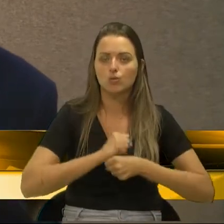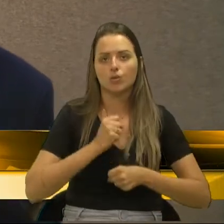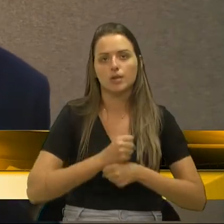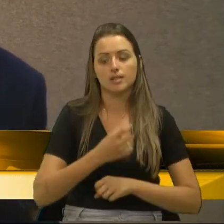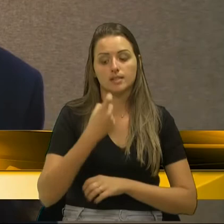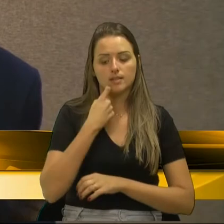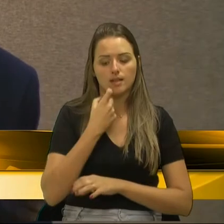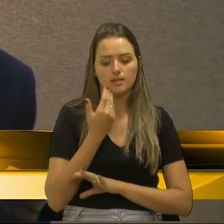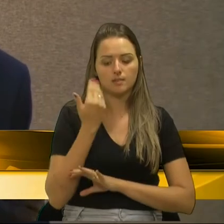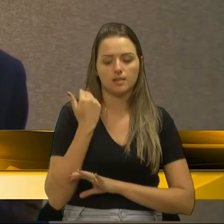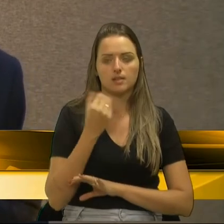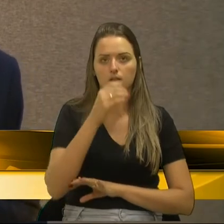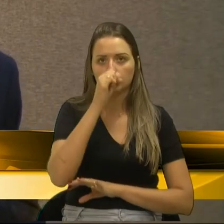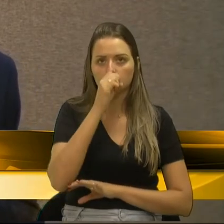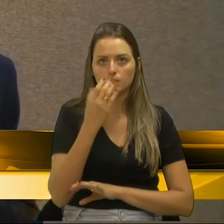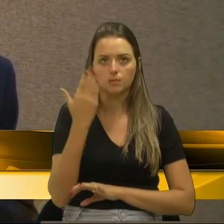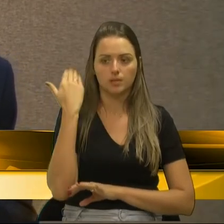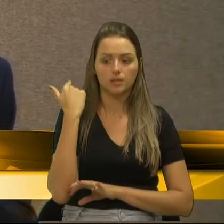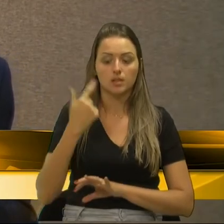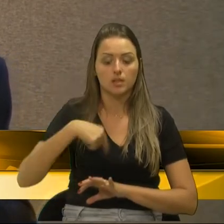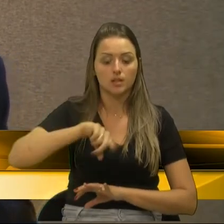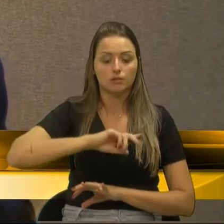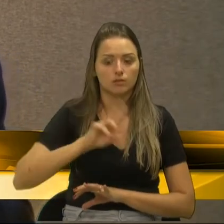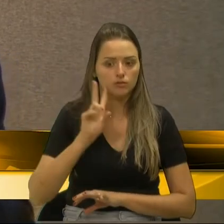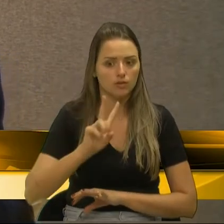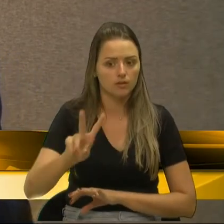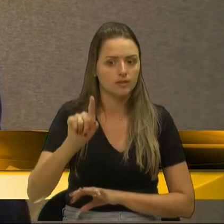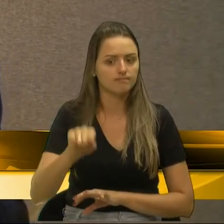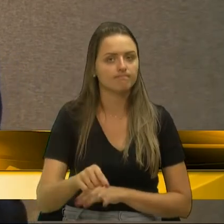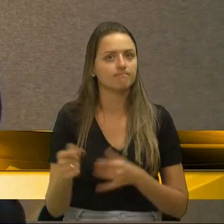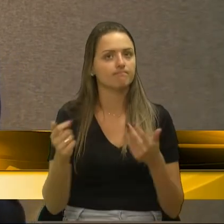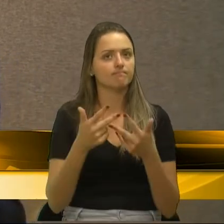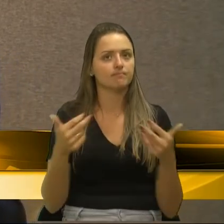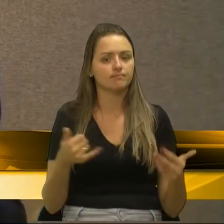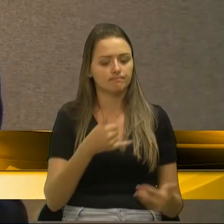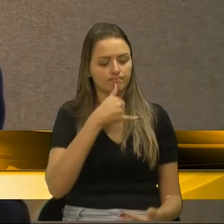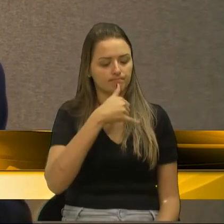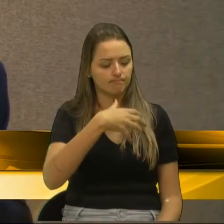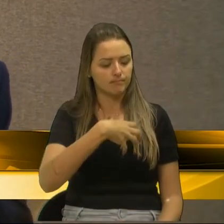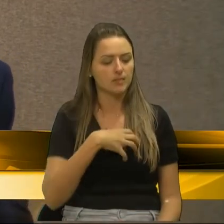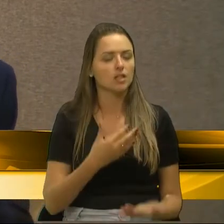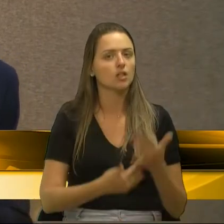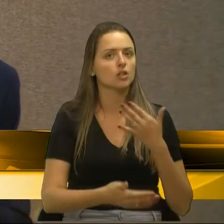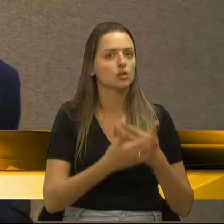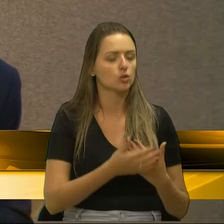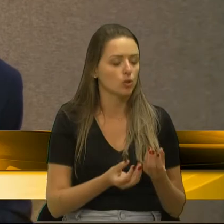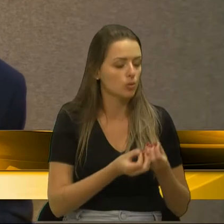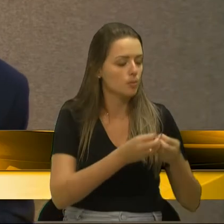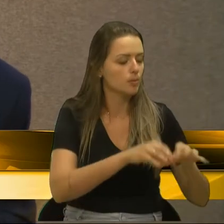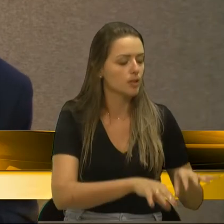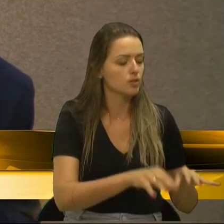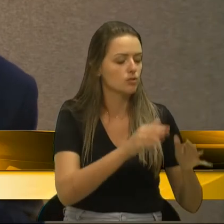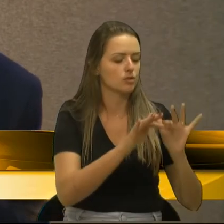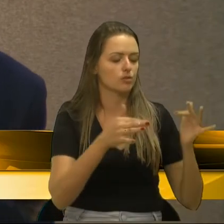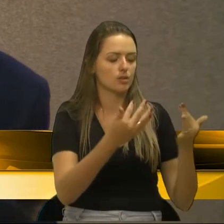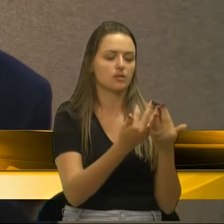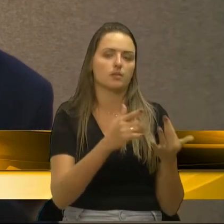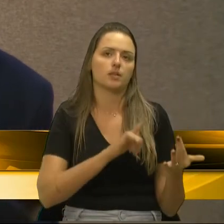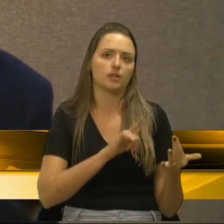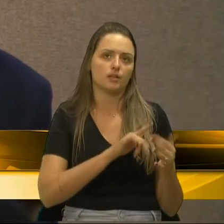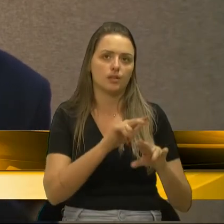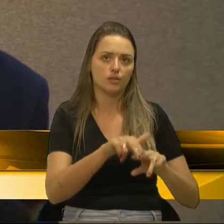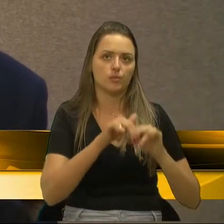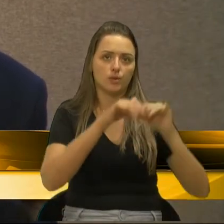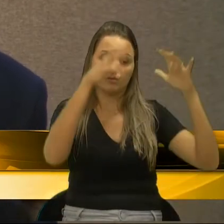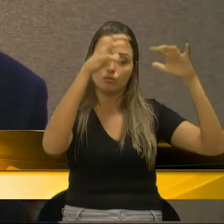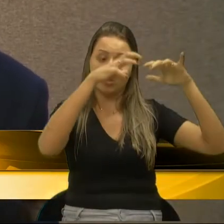sexta-feira e no sábado percorrendo, é algo de cortar o coração quando tu vê o prejuízo que as famílias tiveram por conta dessas